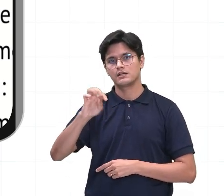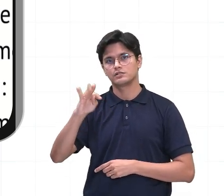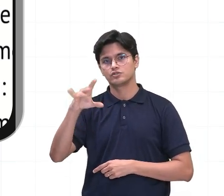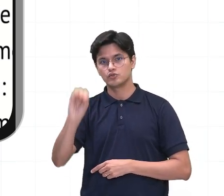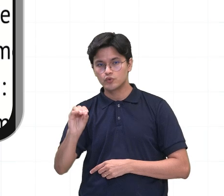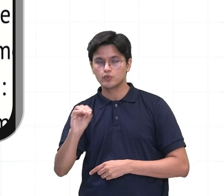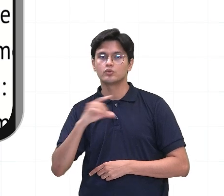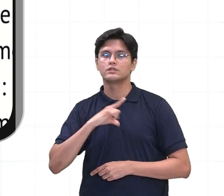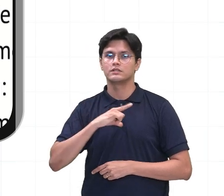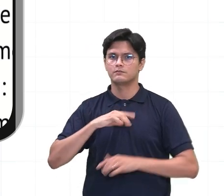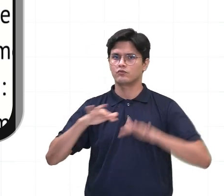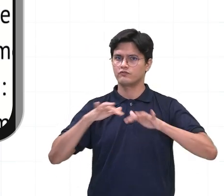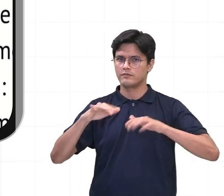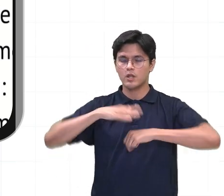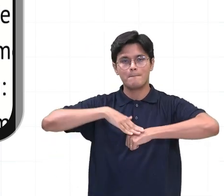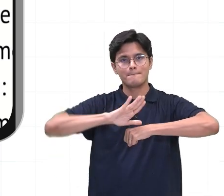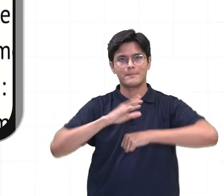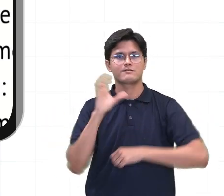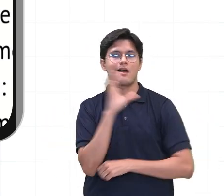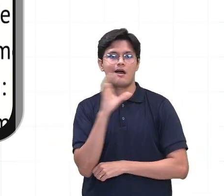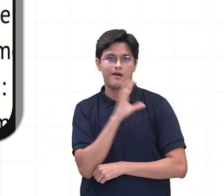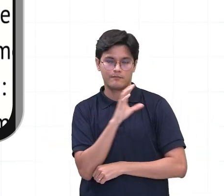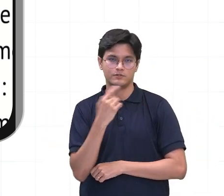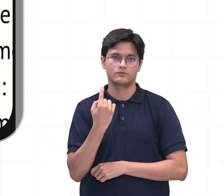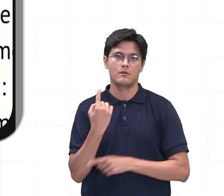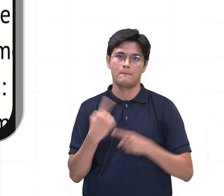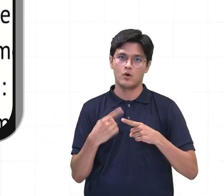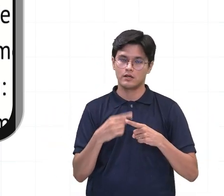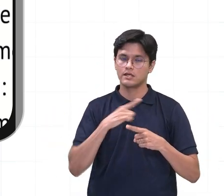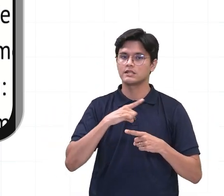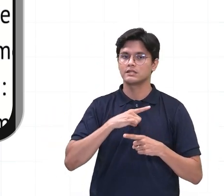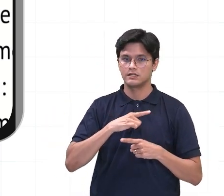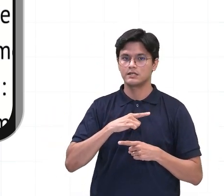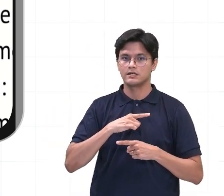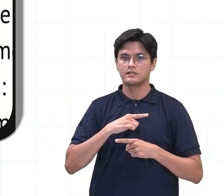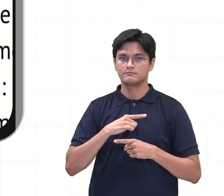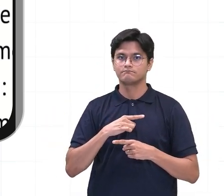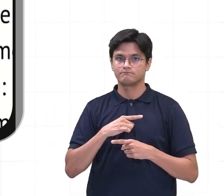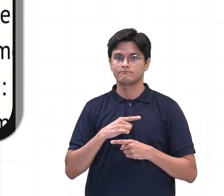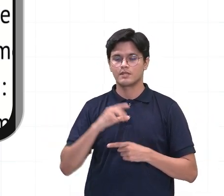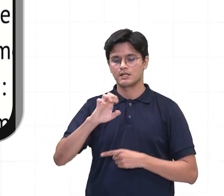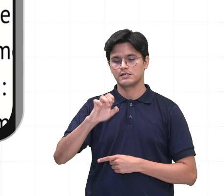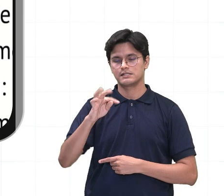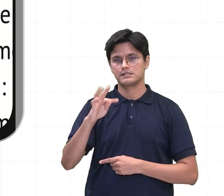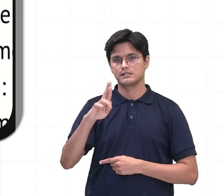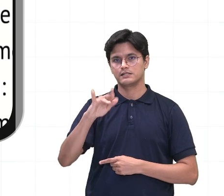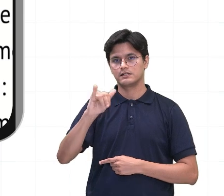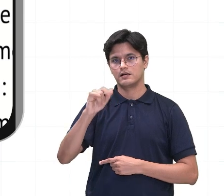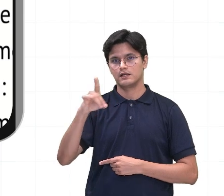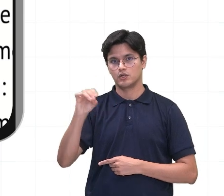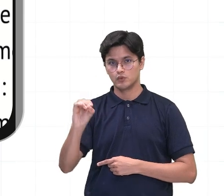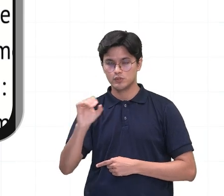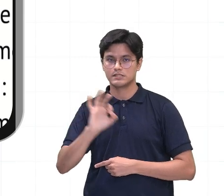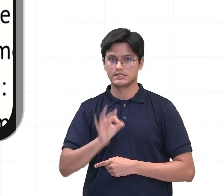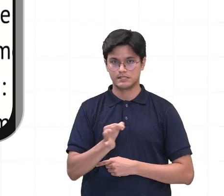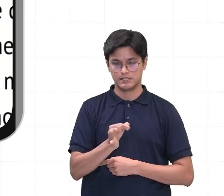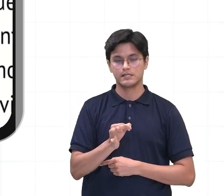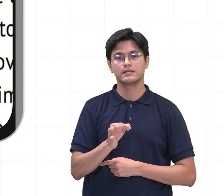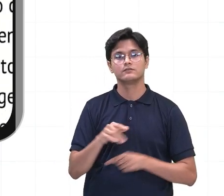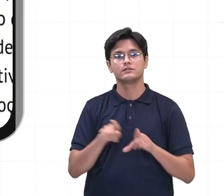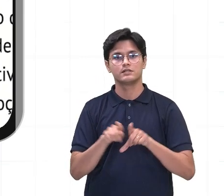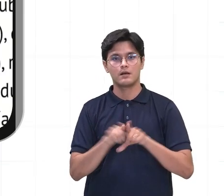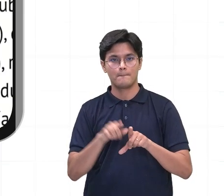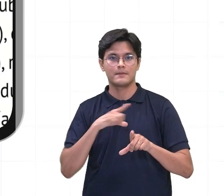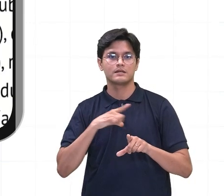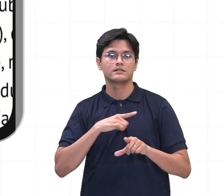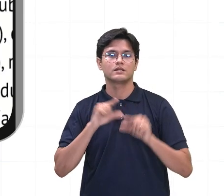são estriados, tá? Então, essas estrias facilitam essa contração muscular. E aqui a gente observa o estriado